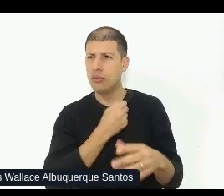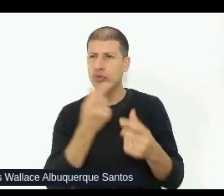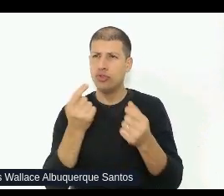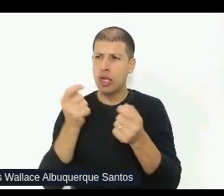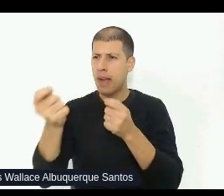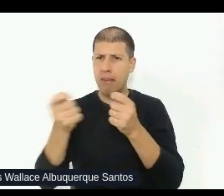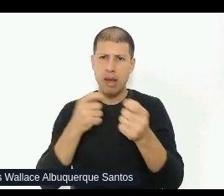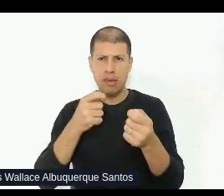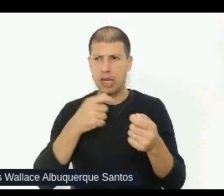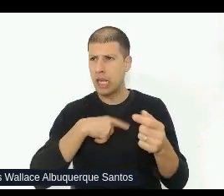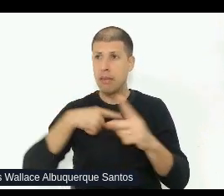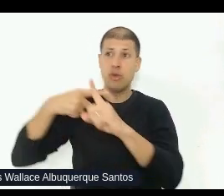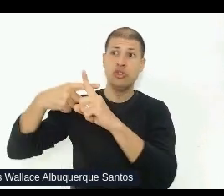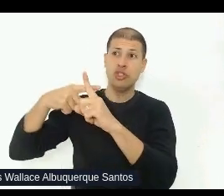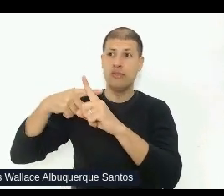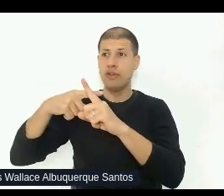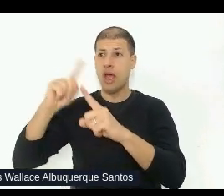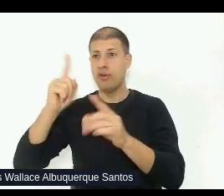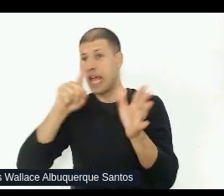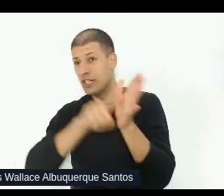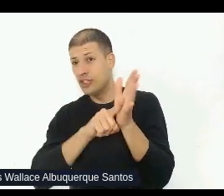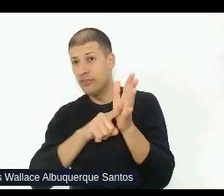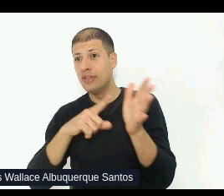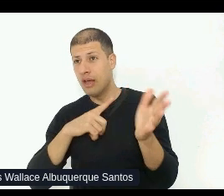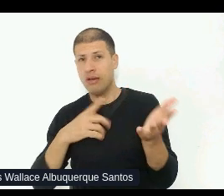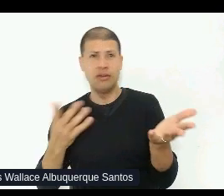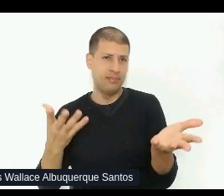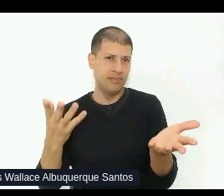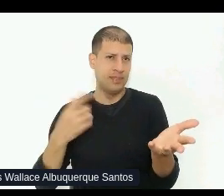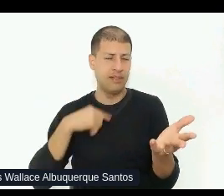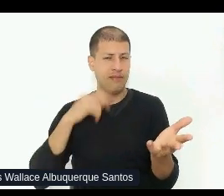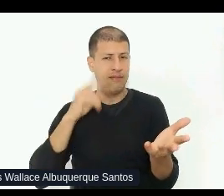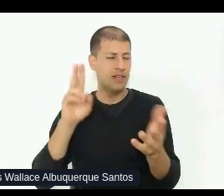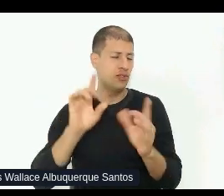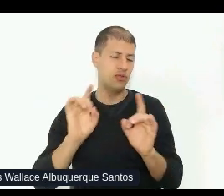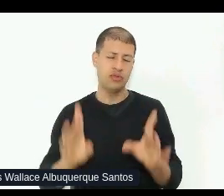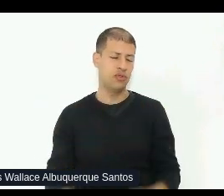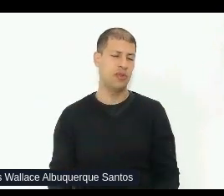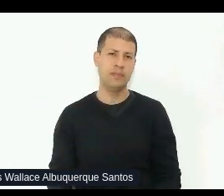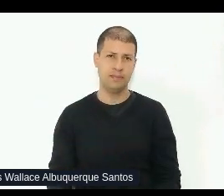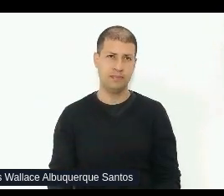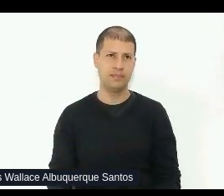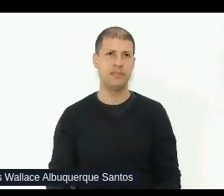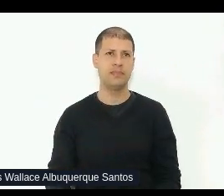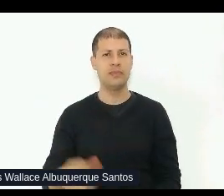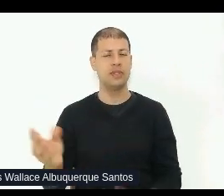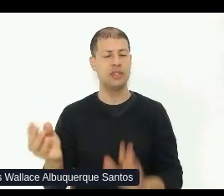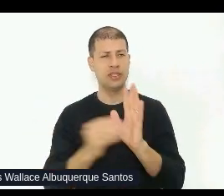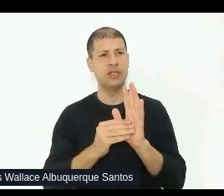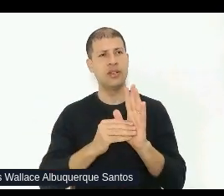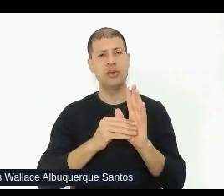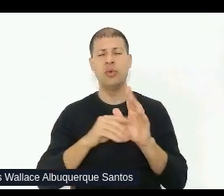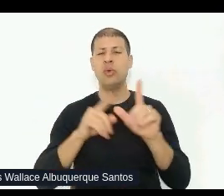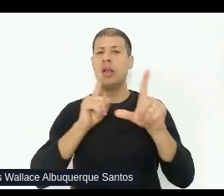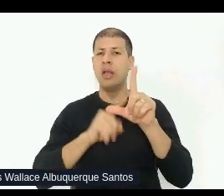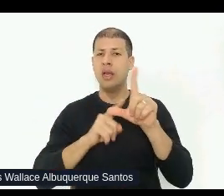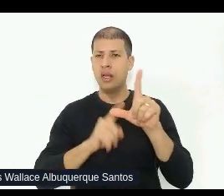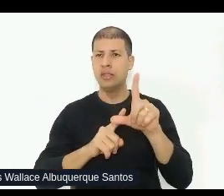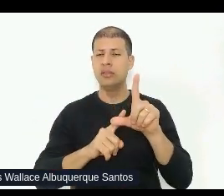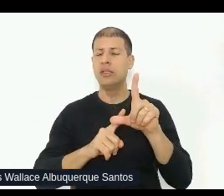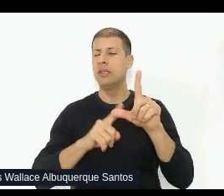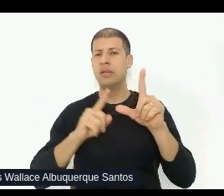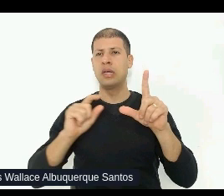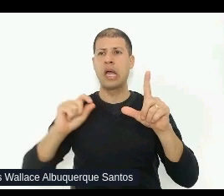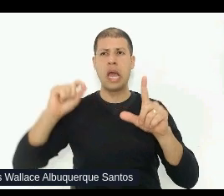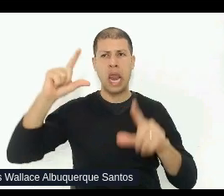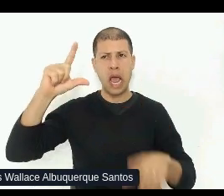no positivo, e é isso que influencia muito. Então, trazer um texto com tamanho de fonte, espaçamento,